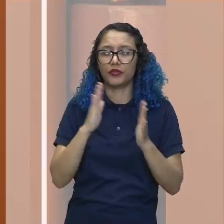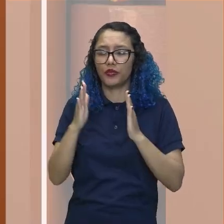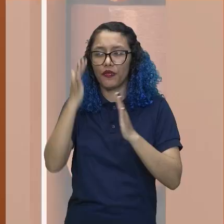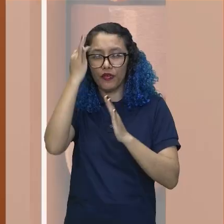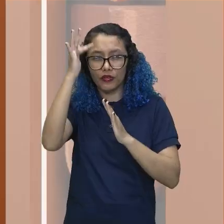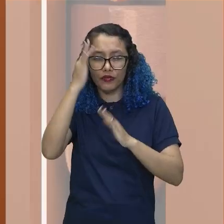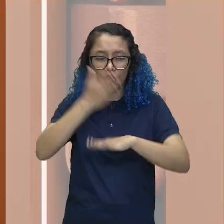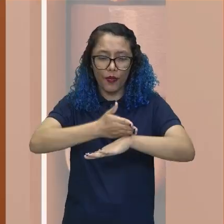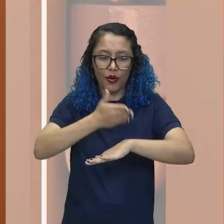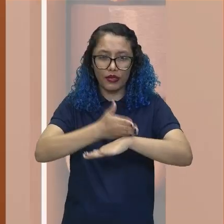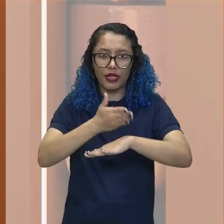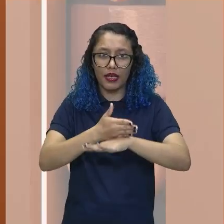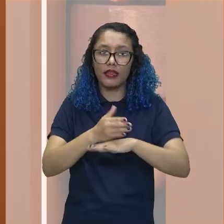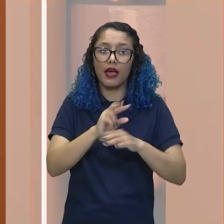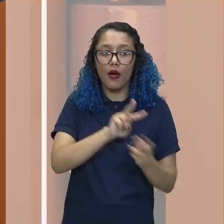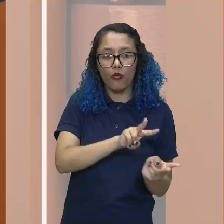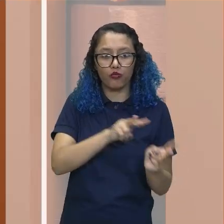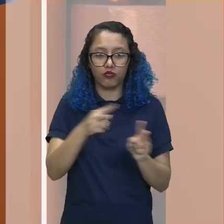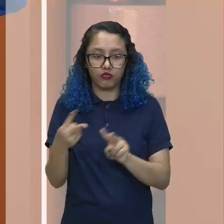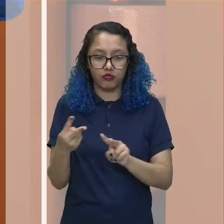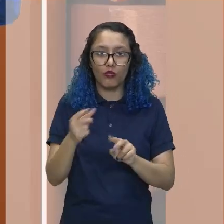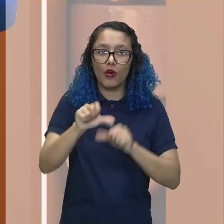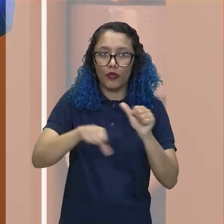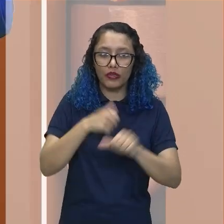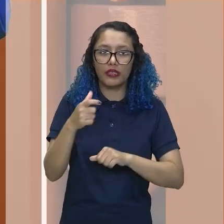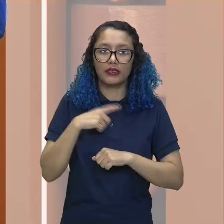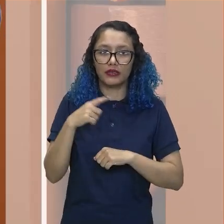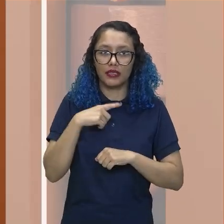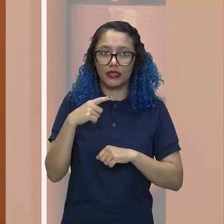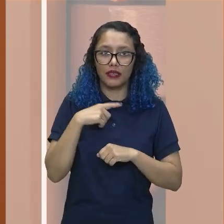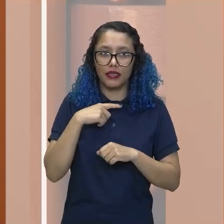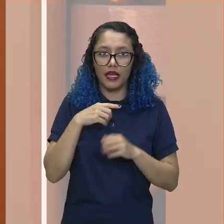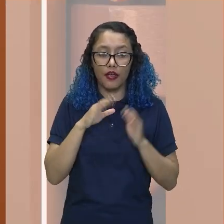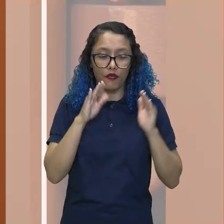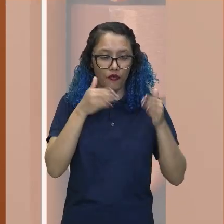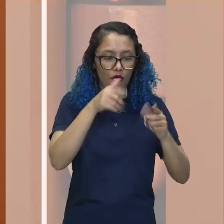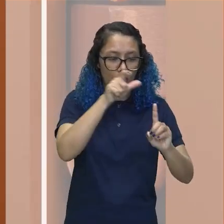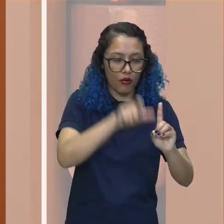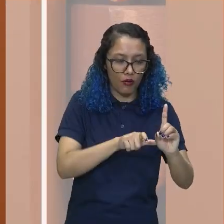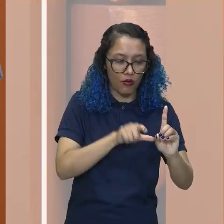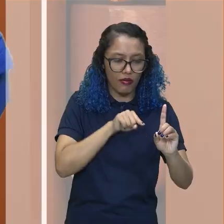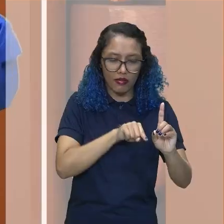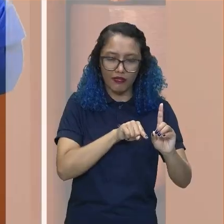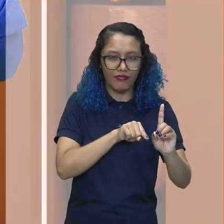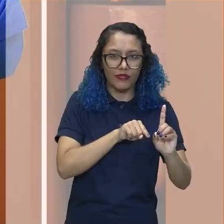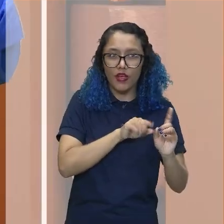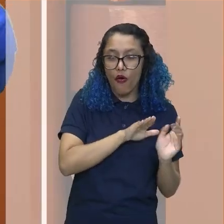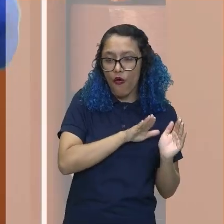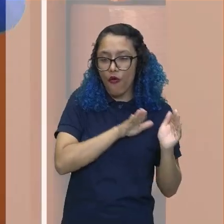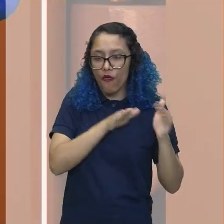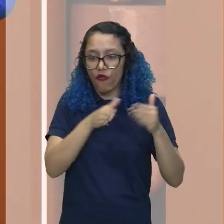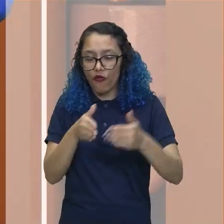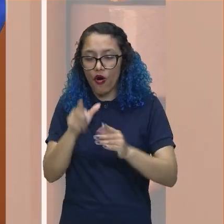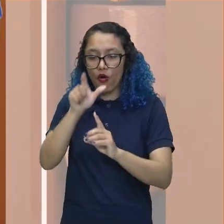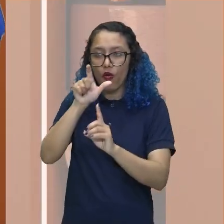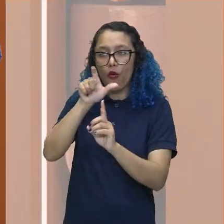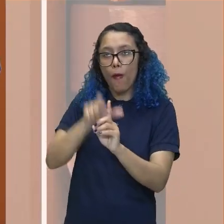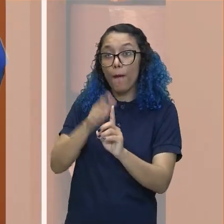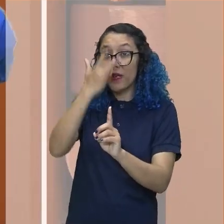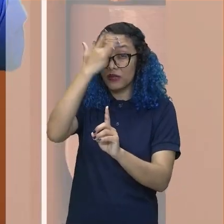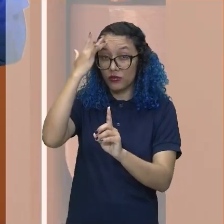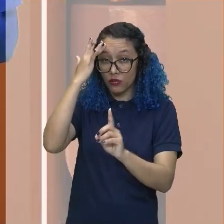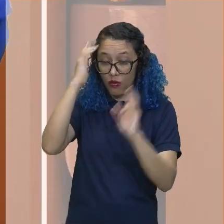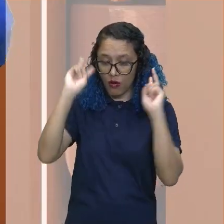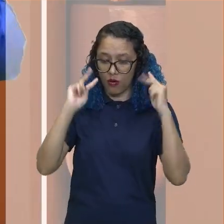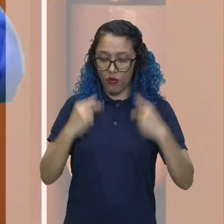passagem desse teocentrismo para o antropocentrismo. Ou seja, o homem agora é o centro. A minha capacidade